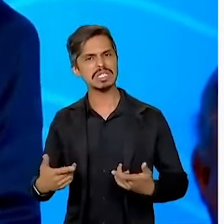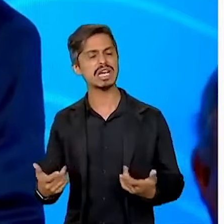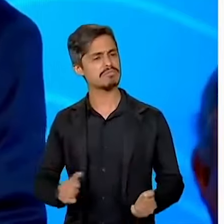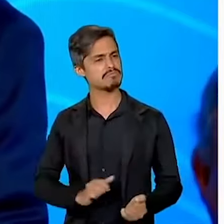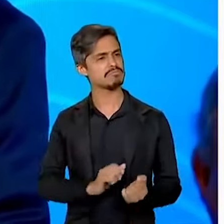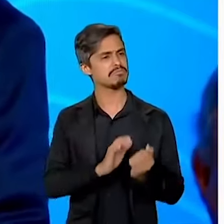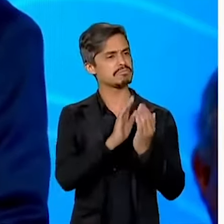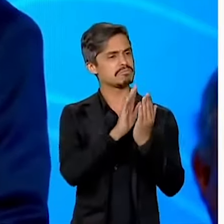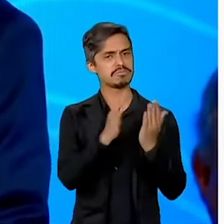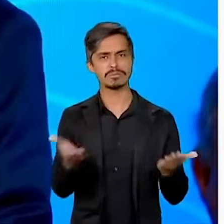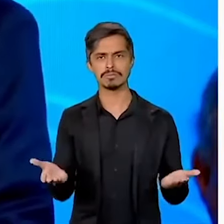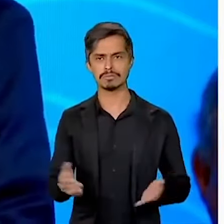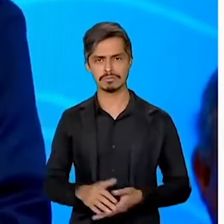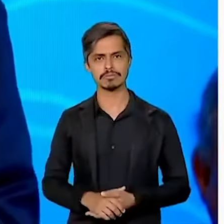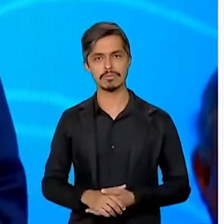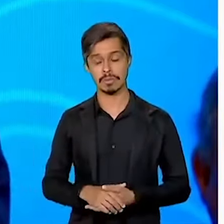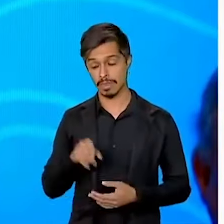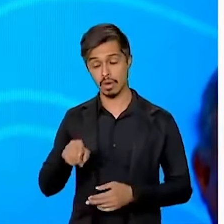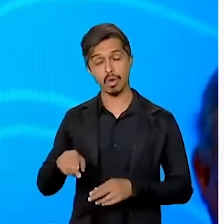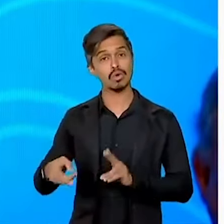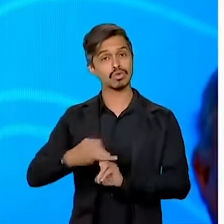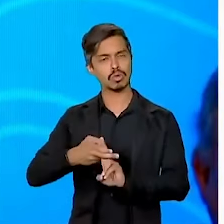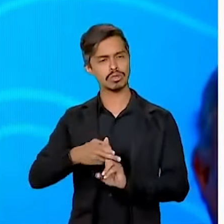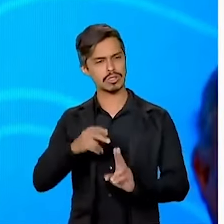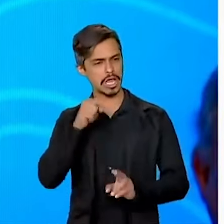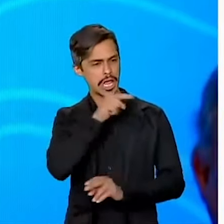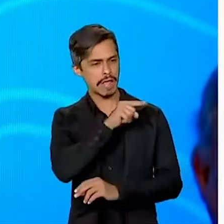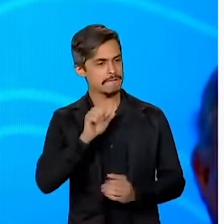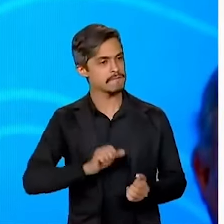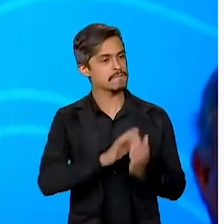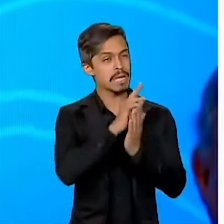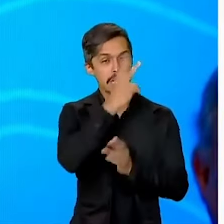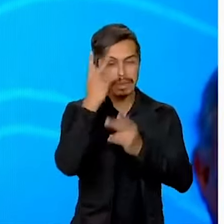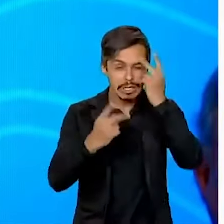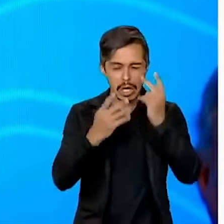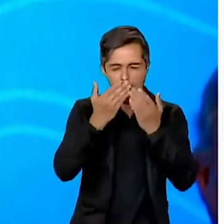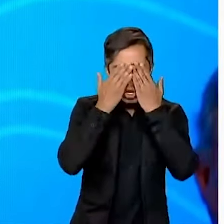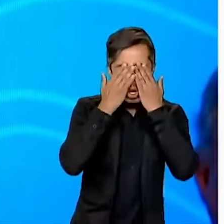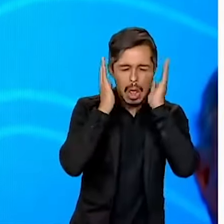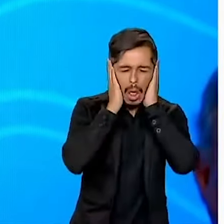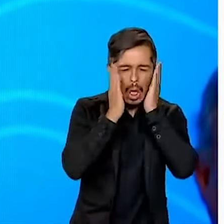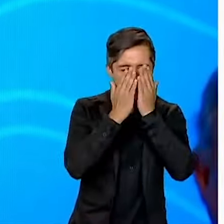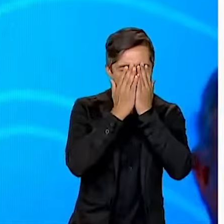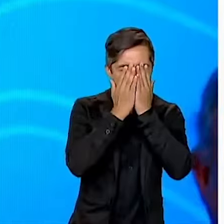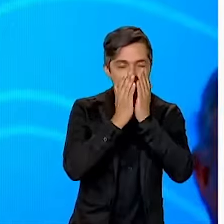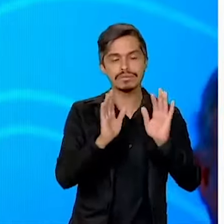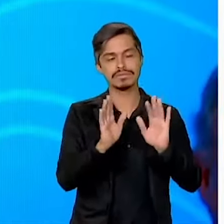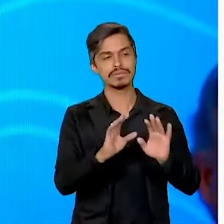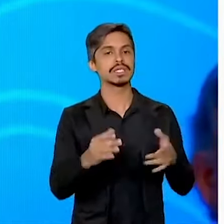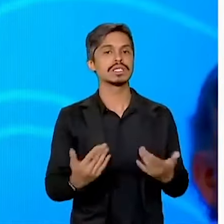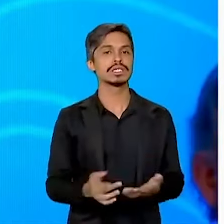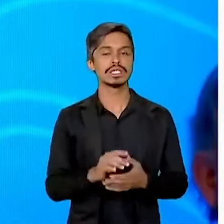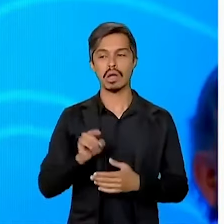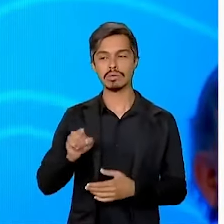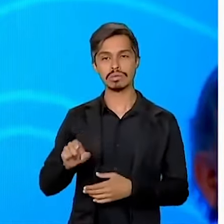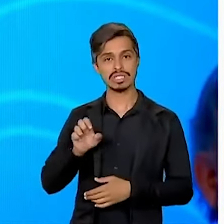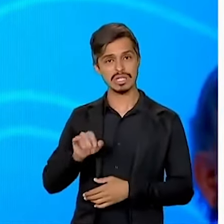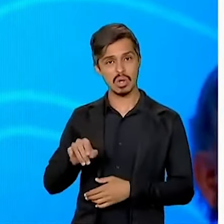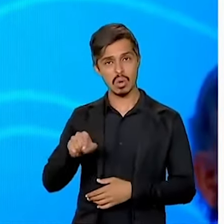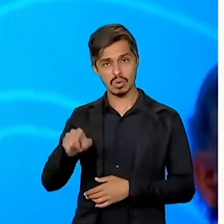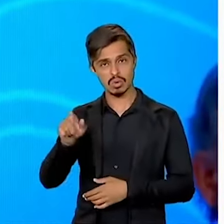e se não fosse o SUS enfrentar o negacionismo, não era 700 mil pessoas que teriam morrido, quem sabe